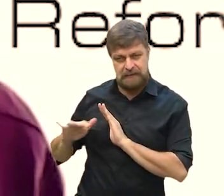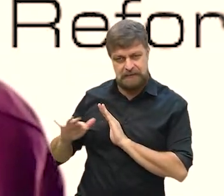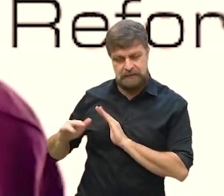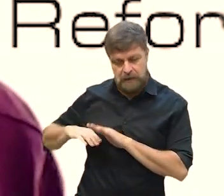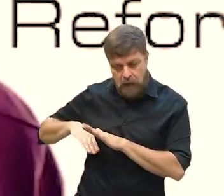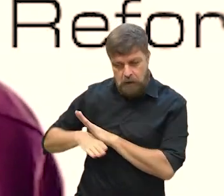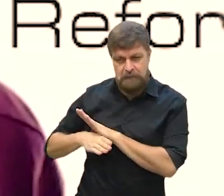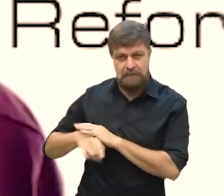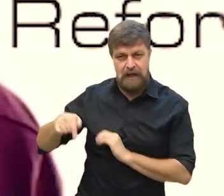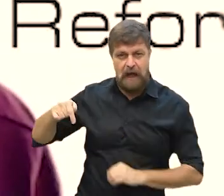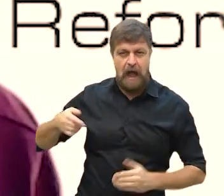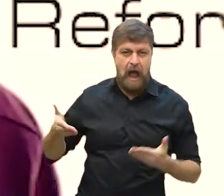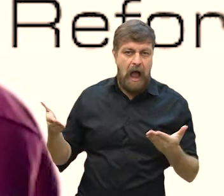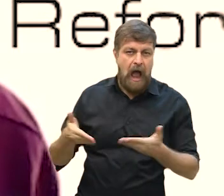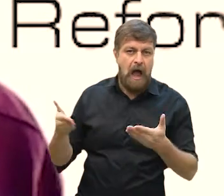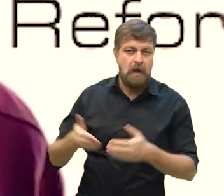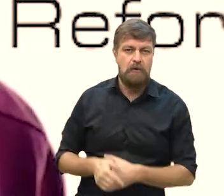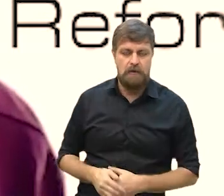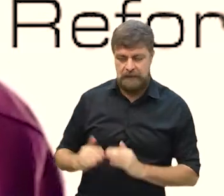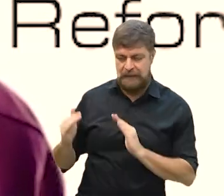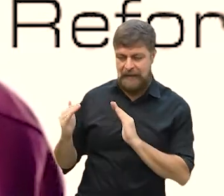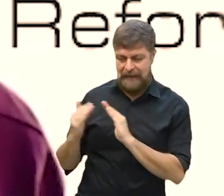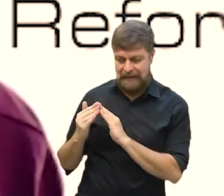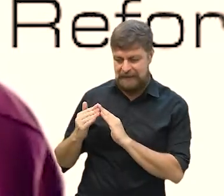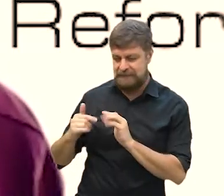Agora, home office não é mais